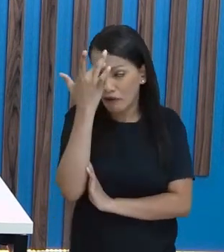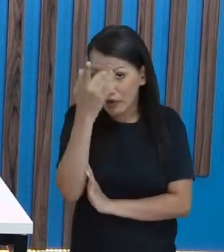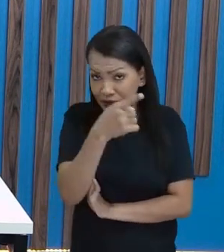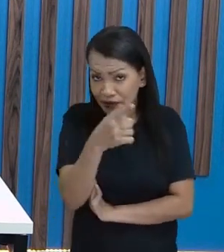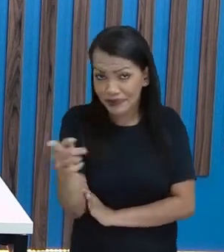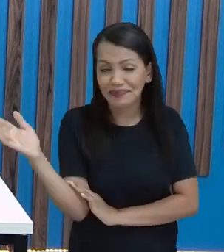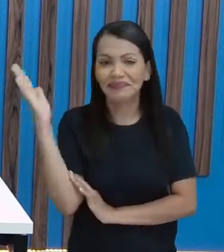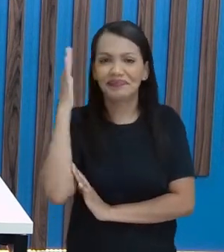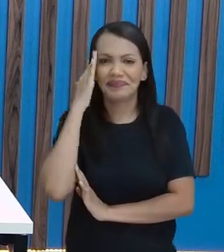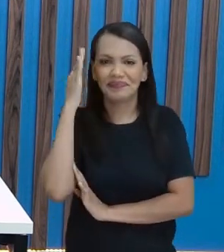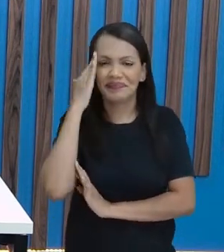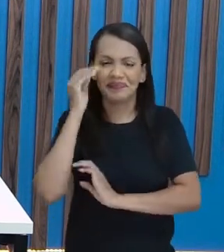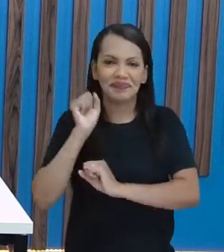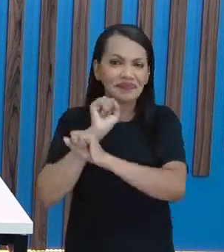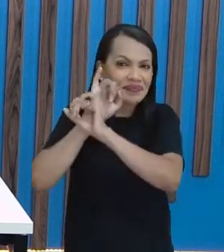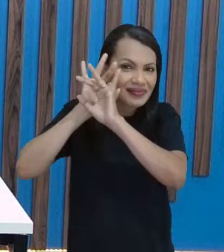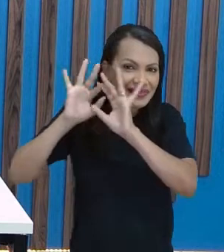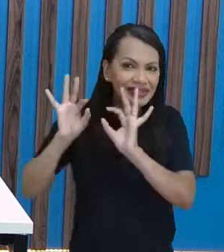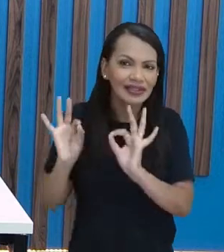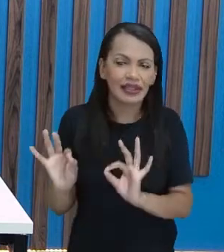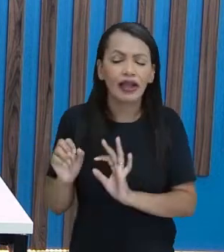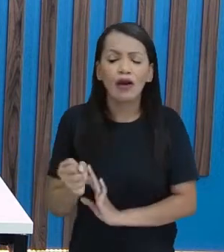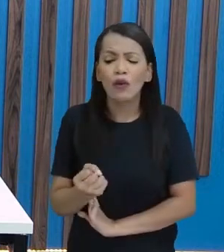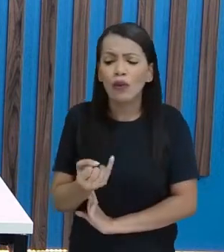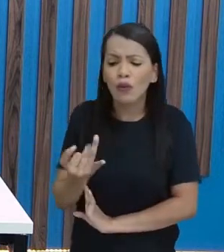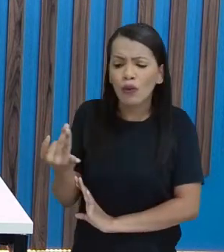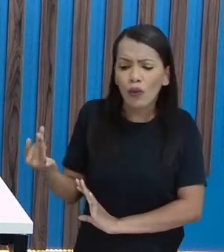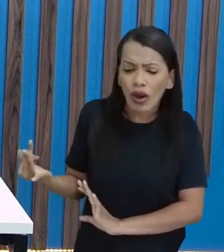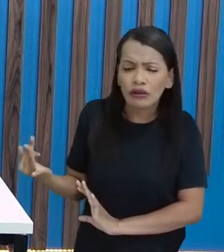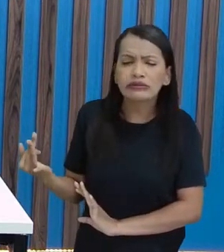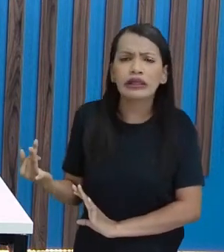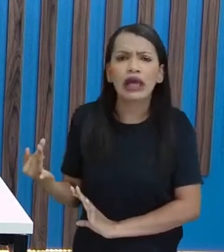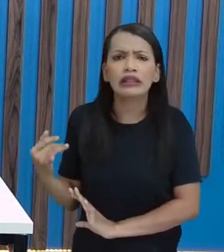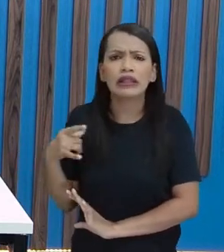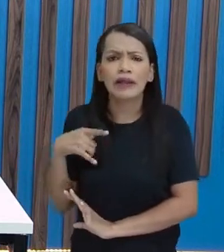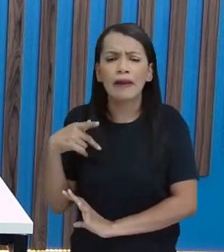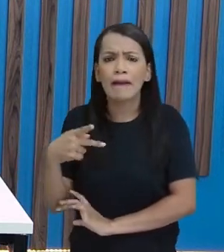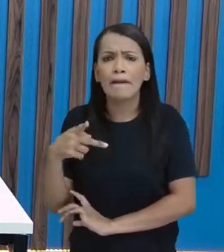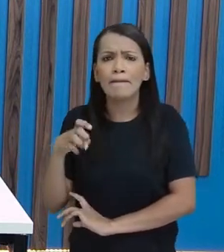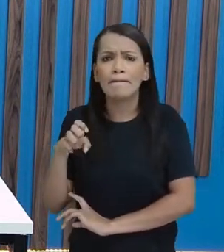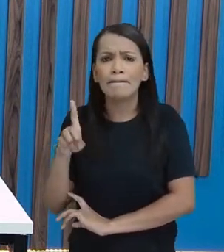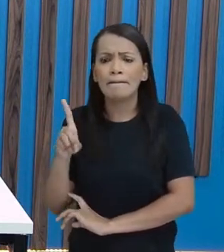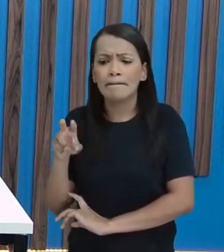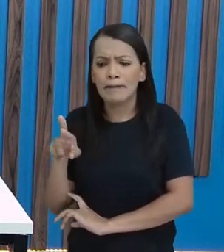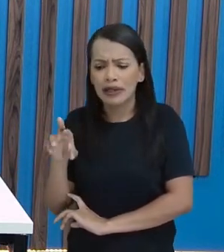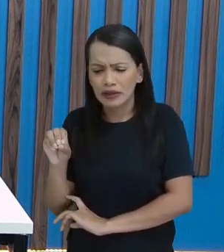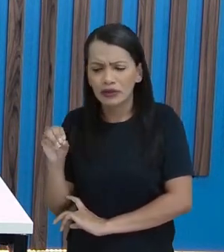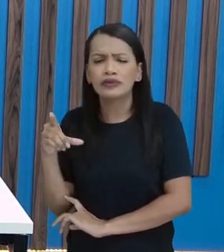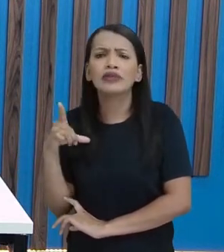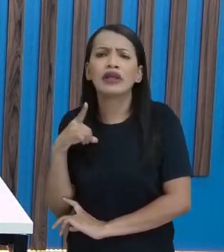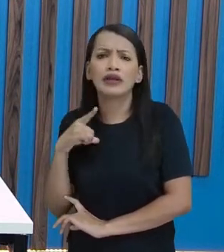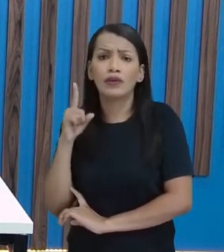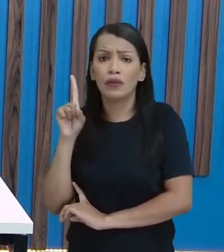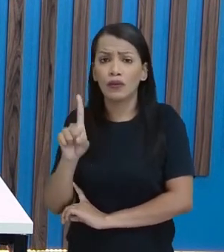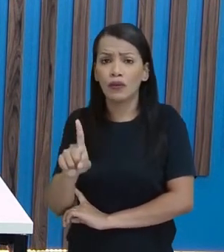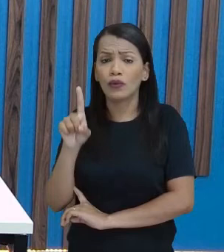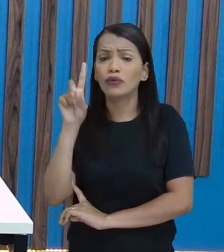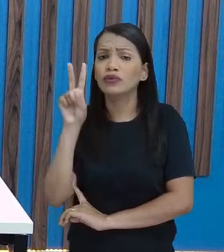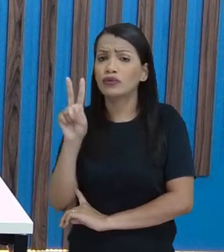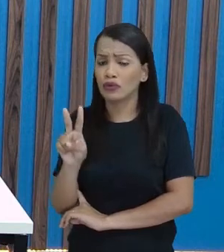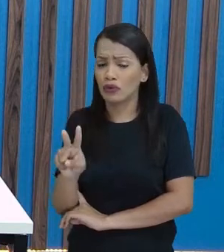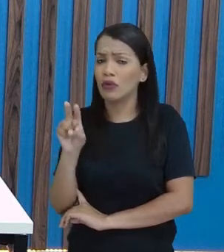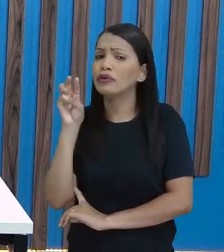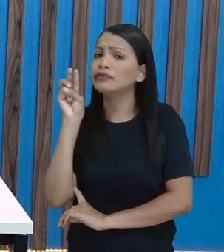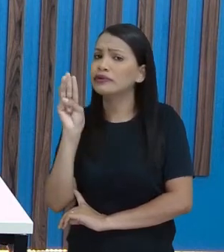vocês. Qual a quantidade de giz de cera que Pedro possui? Ele possui 1, 2,